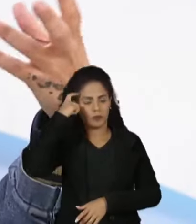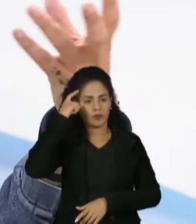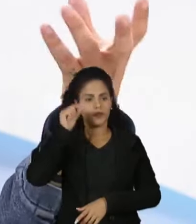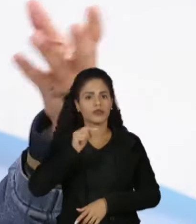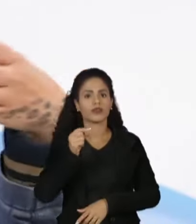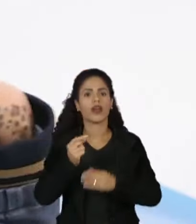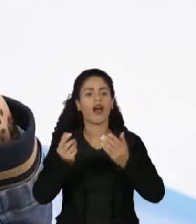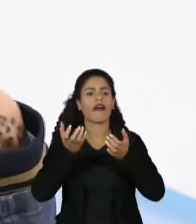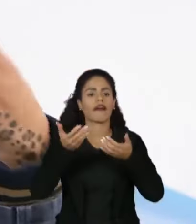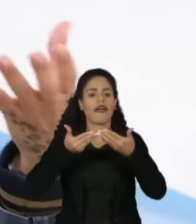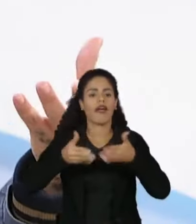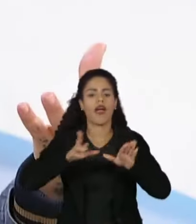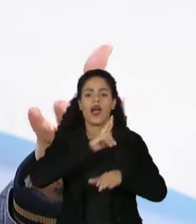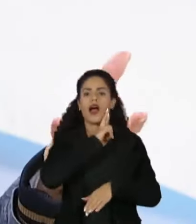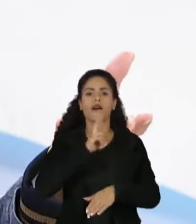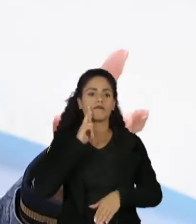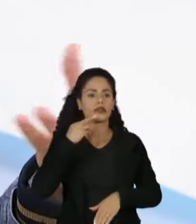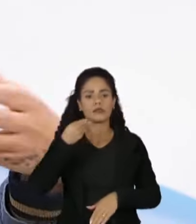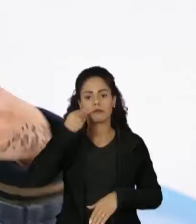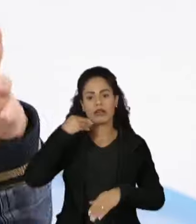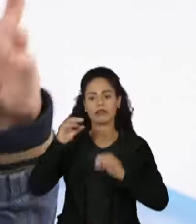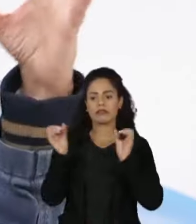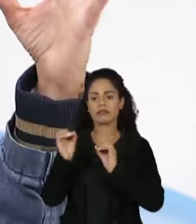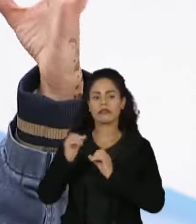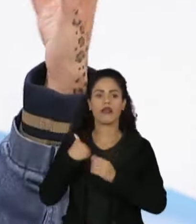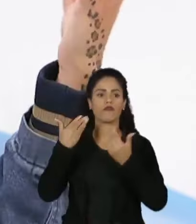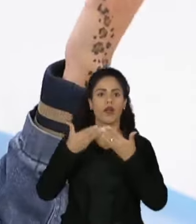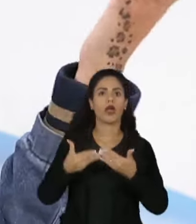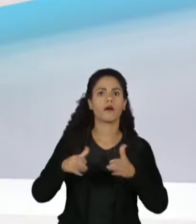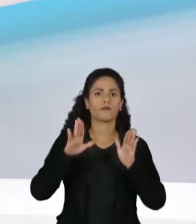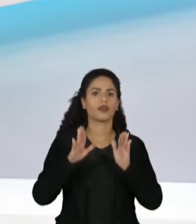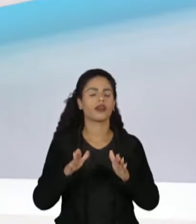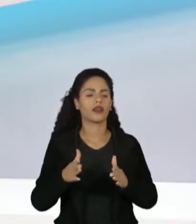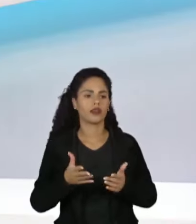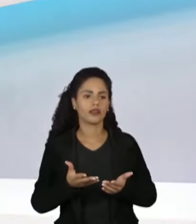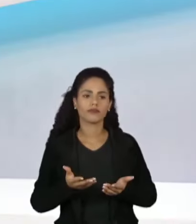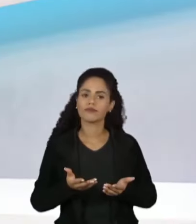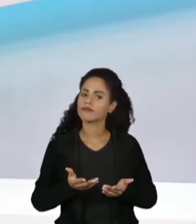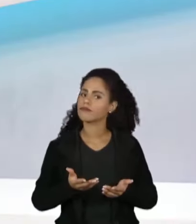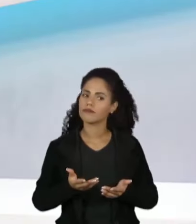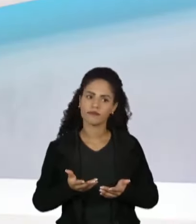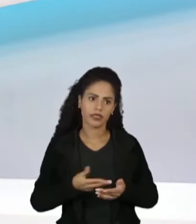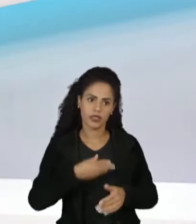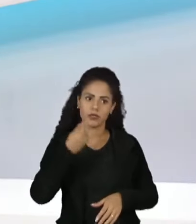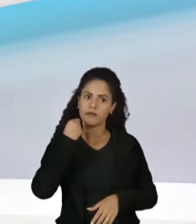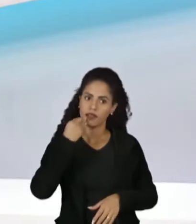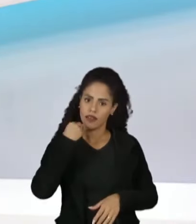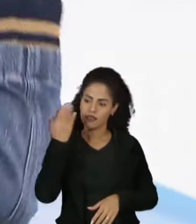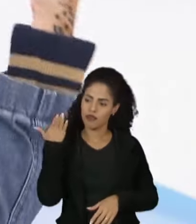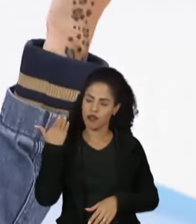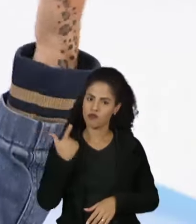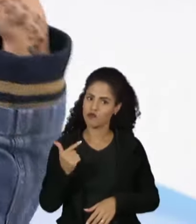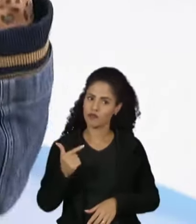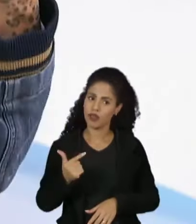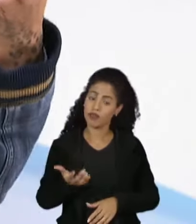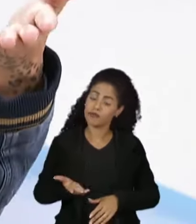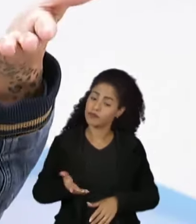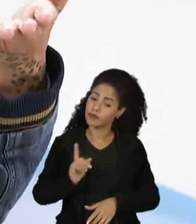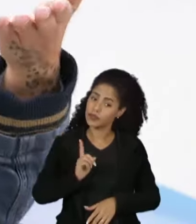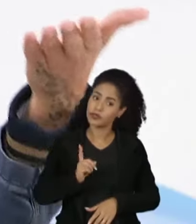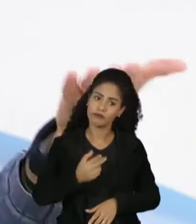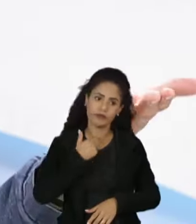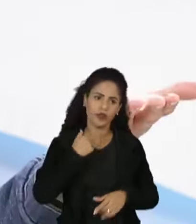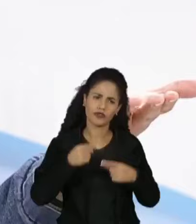vai querer abrir sem nenhuma experiência, um restaurante vai autoral, sem nenhuma experiência.